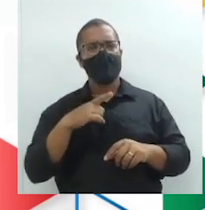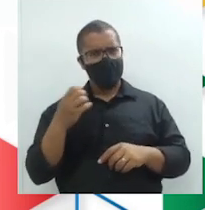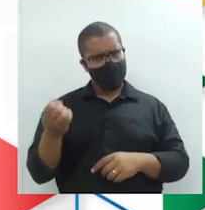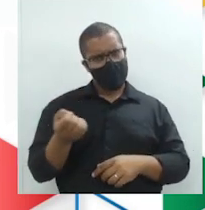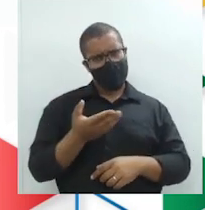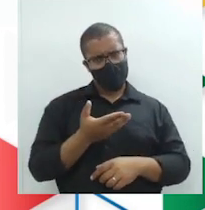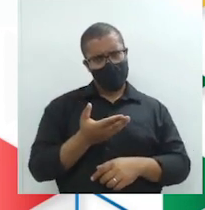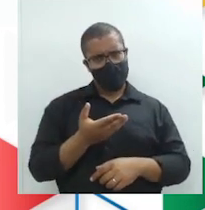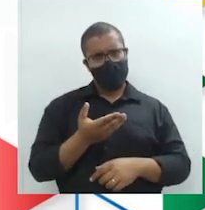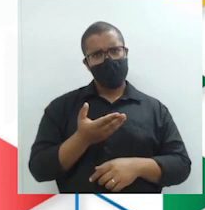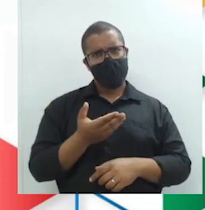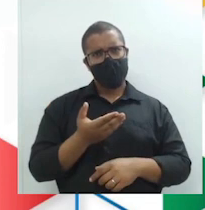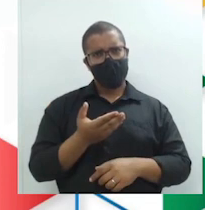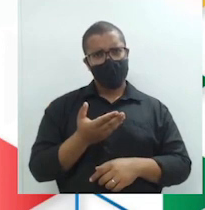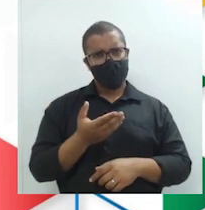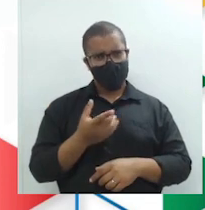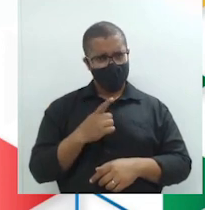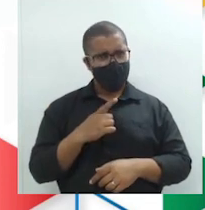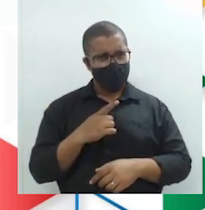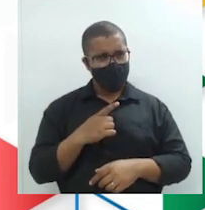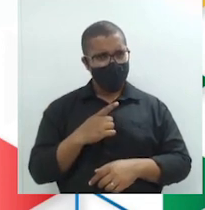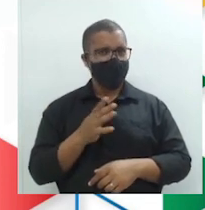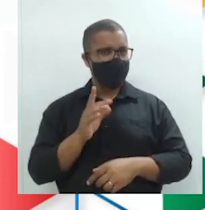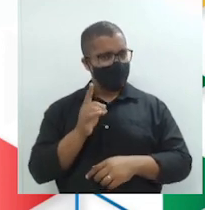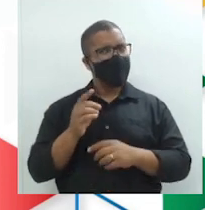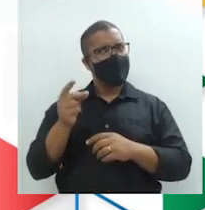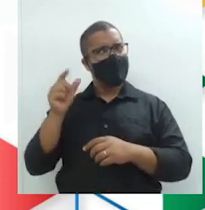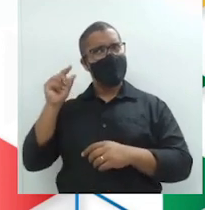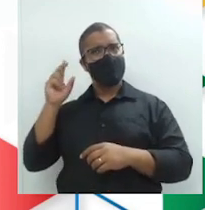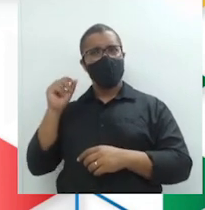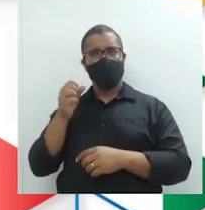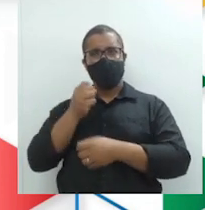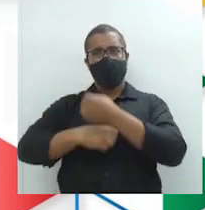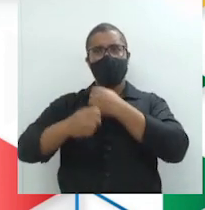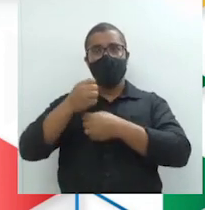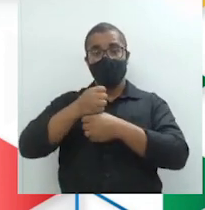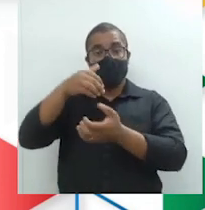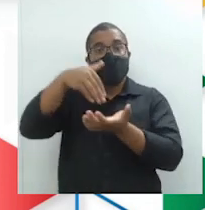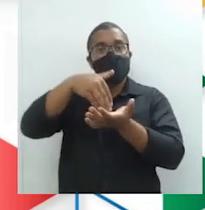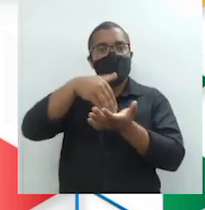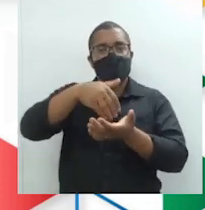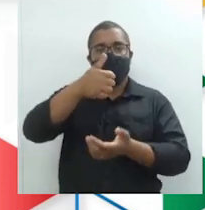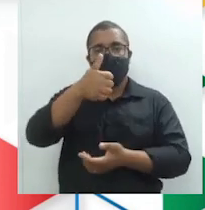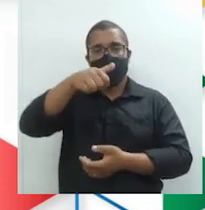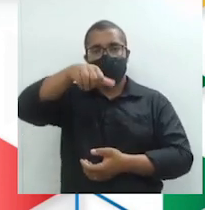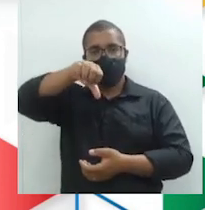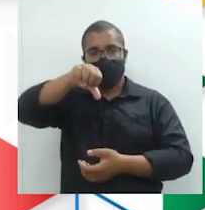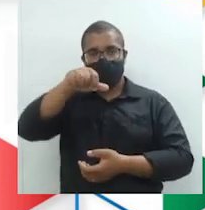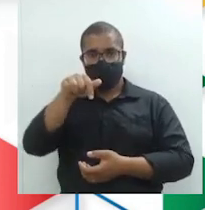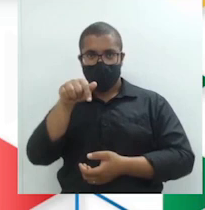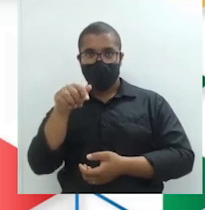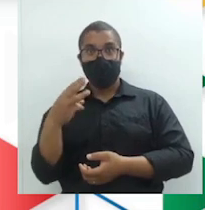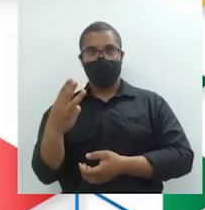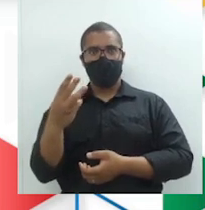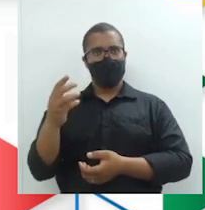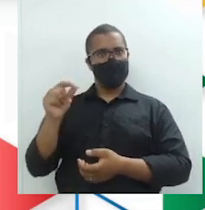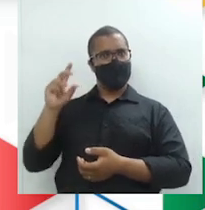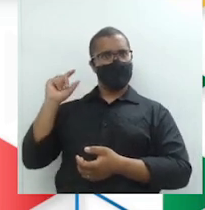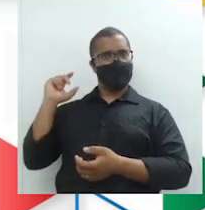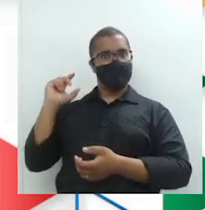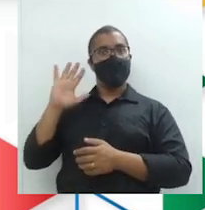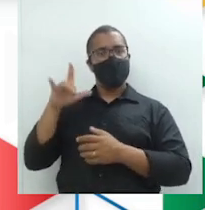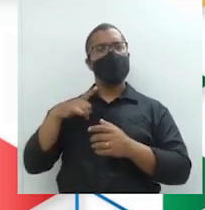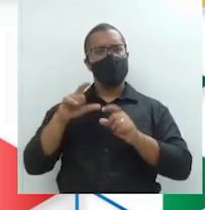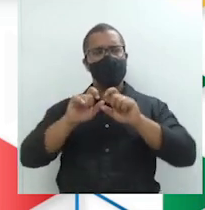apesar de terem aparecido pela última vez ainda em 73. Olhando mais uma vez a tirinha de Mafalda, preste